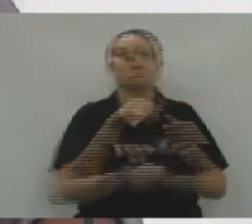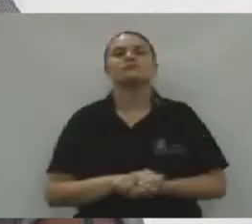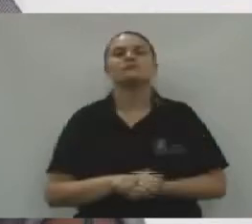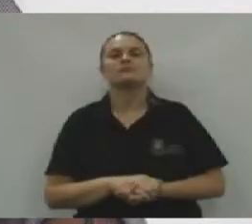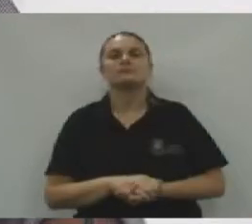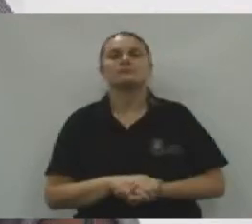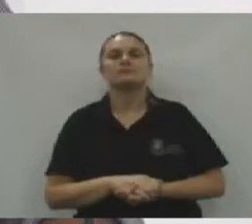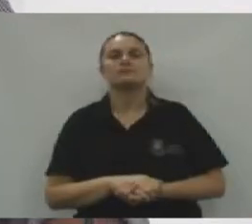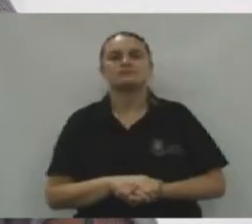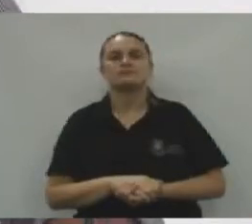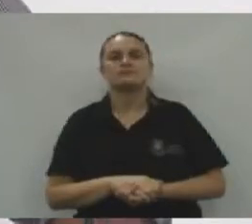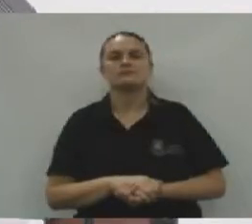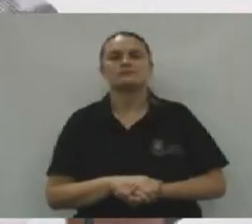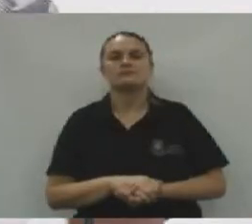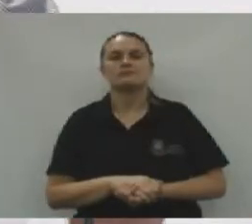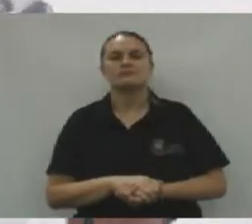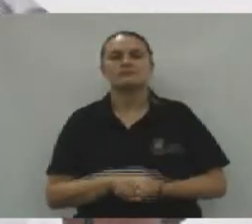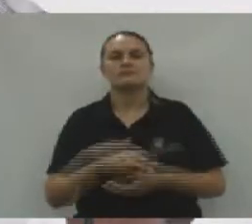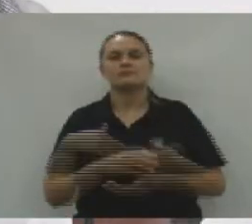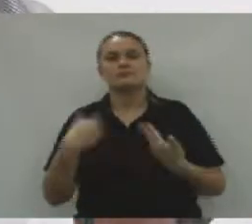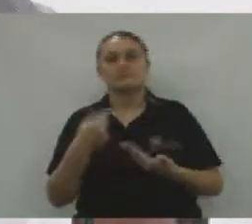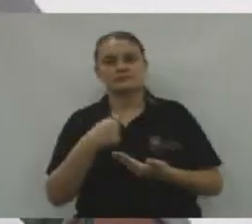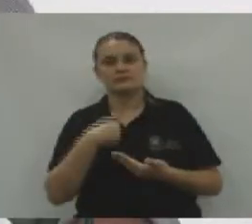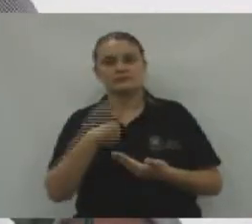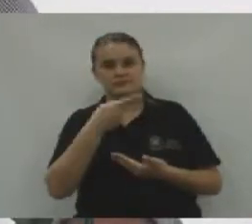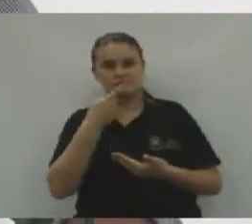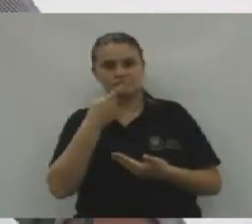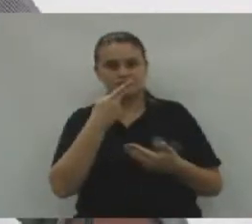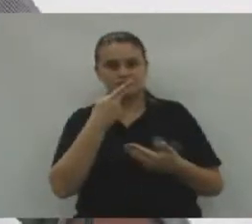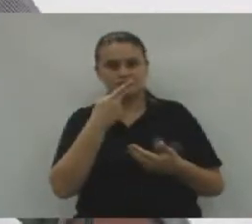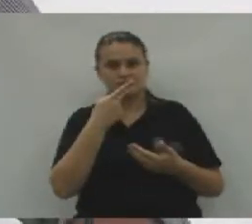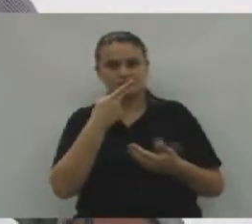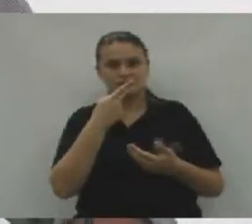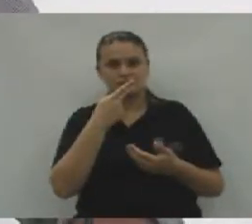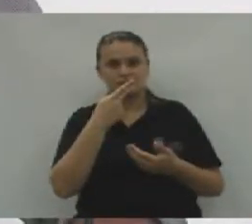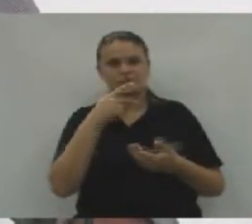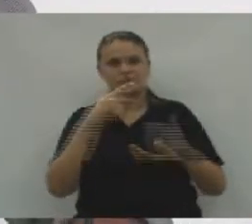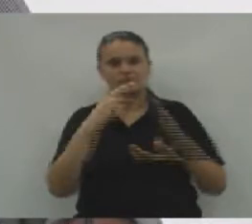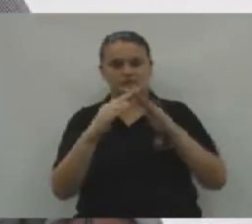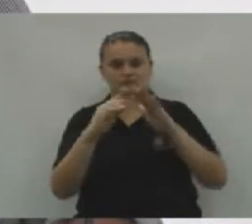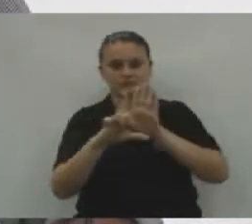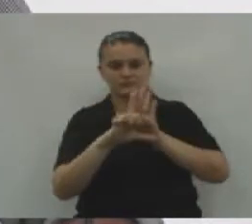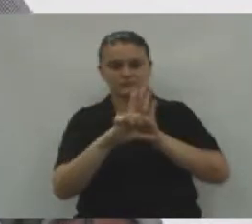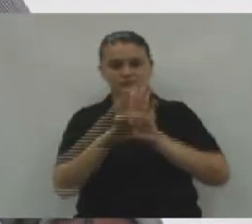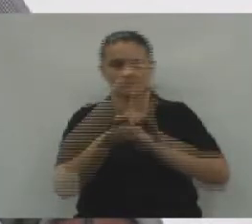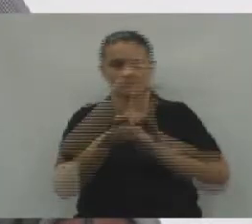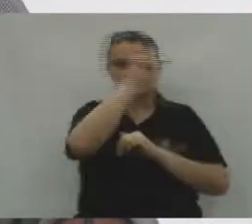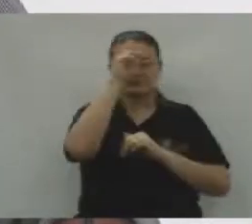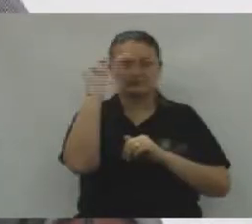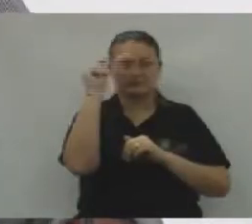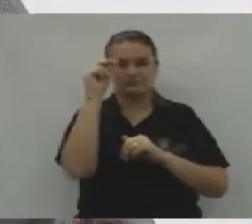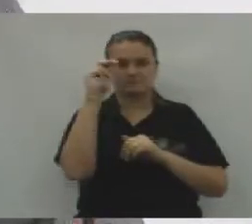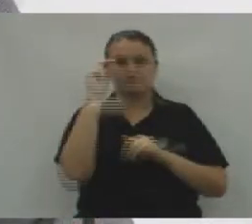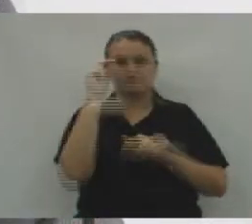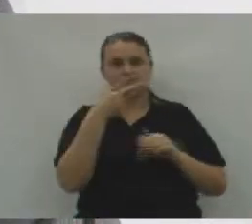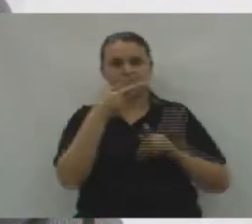Aí, quando eu falei em poder público, especialmente aqui, quando eu falo do projeto HF,